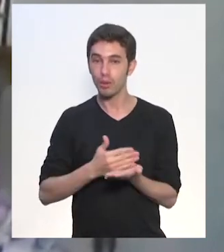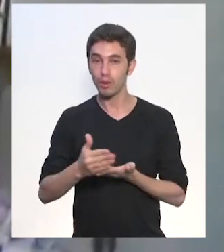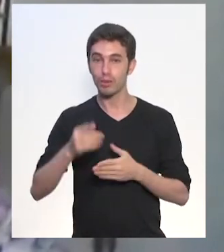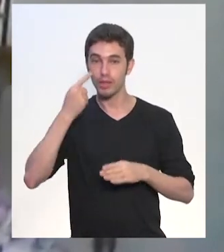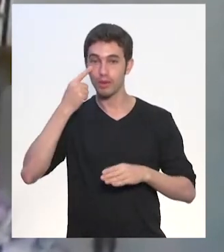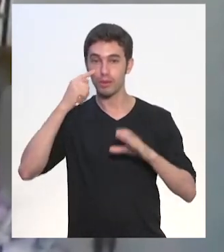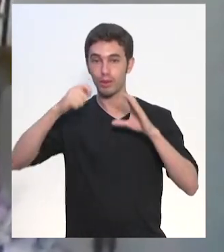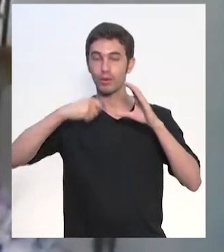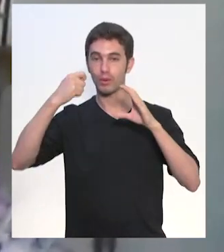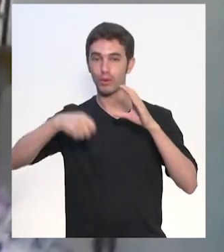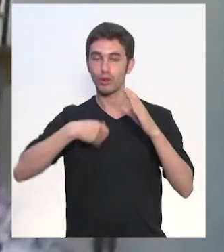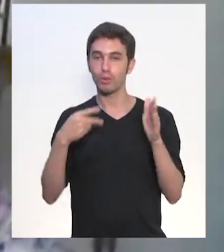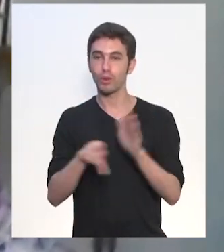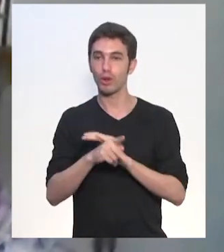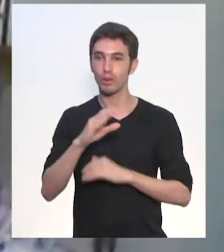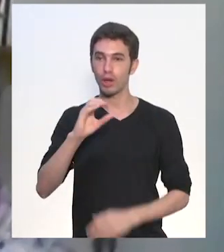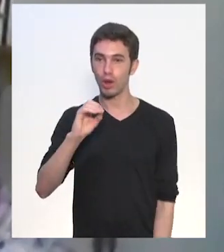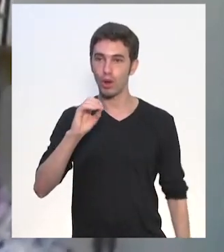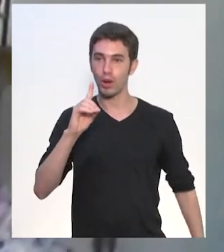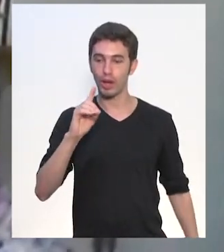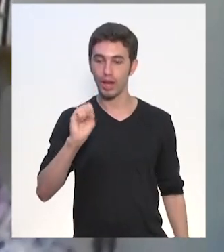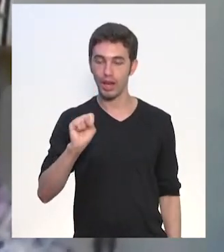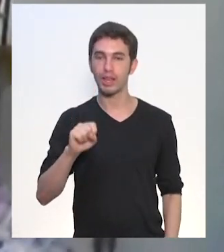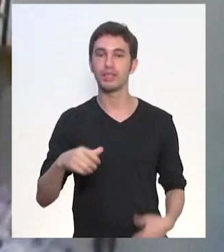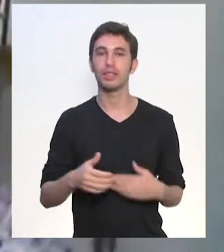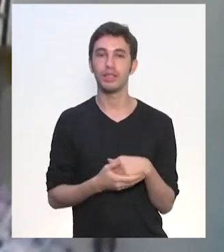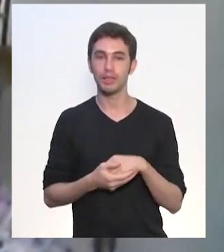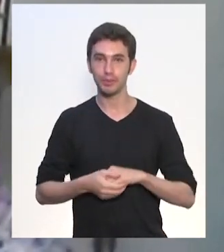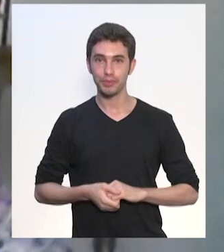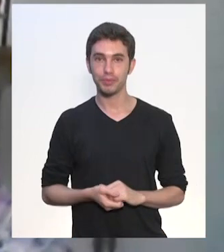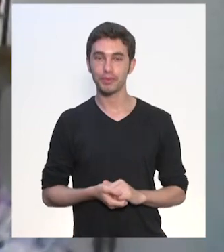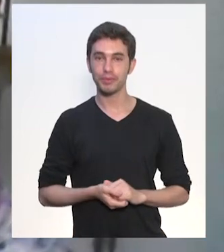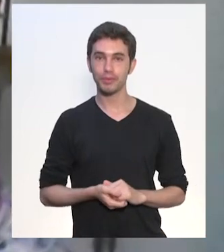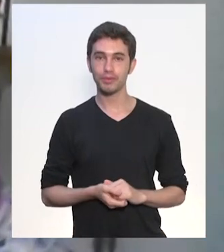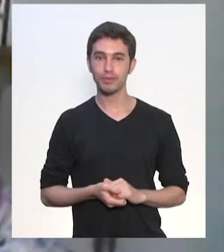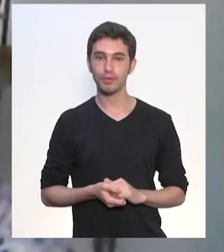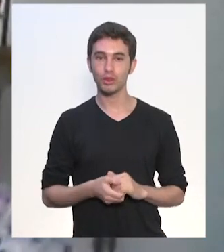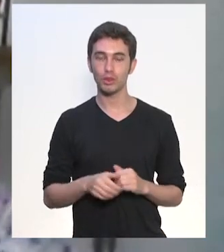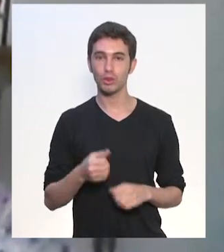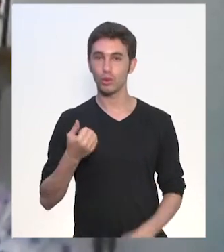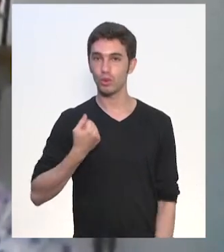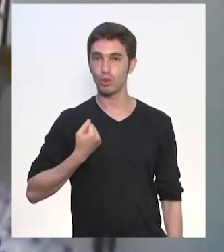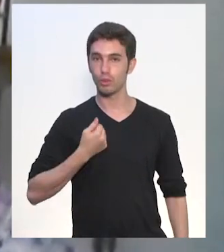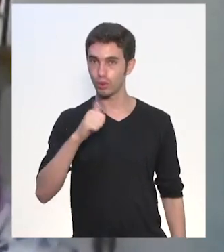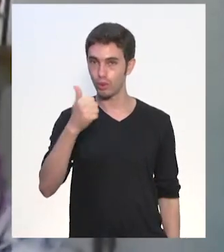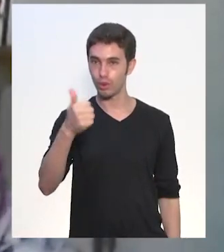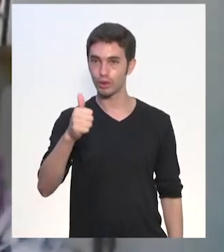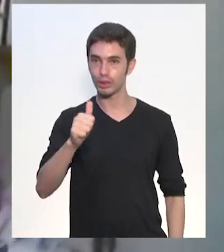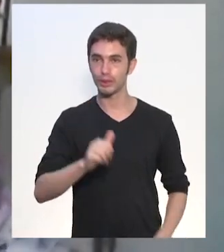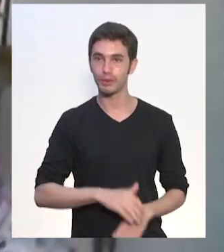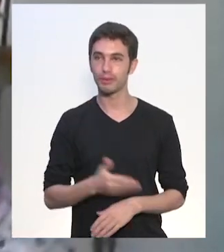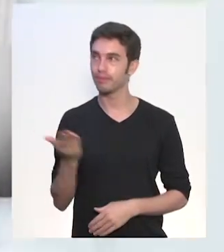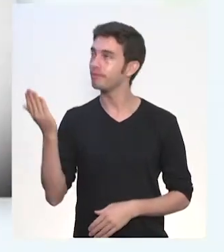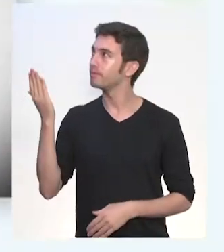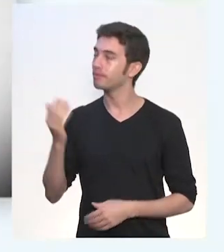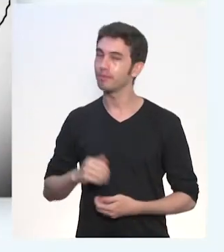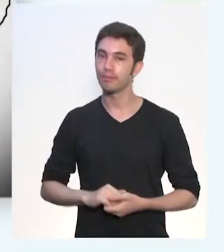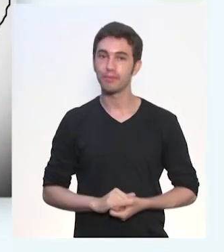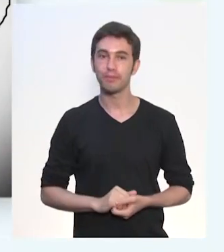da ODS, né, os Objetivos do Desenvolvimento Sustentável, objetivo 11. Vamos lá.